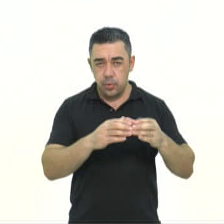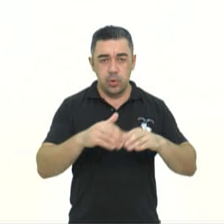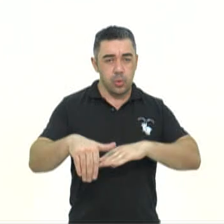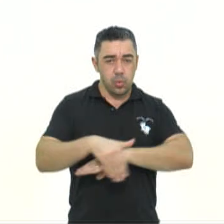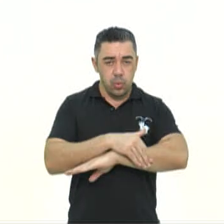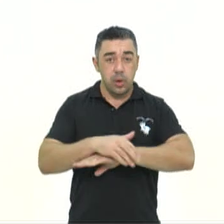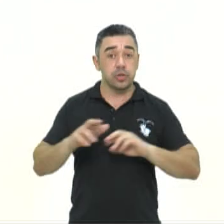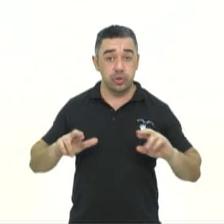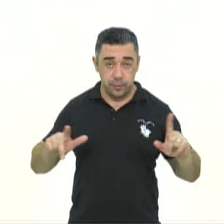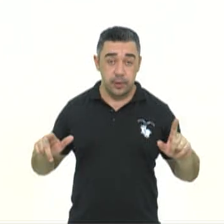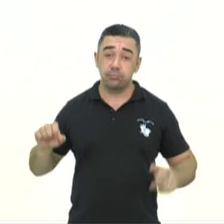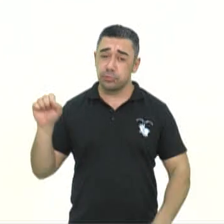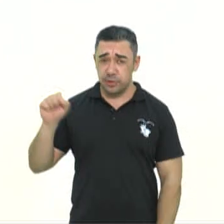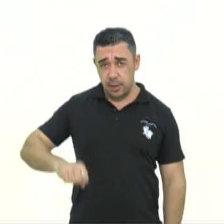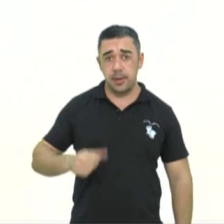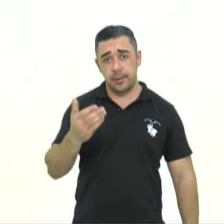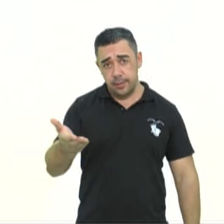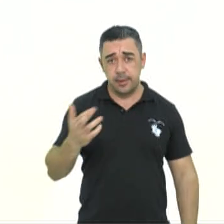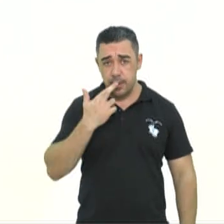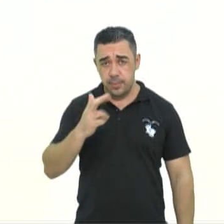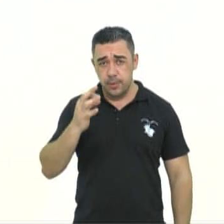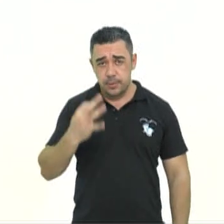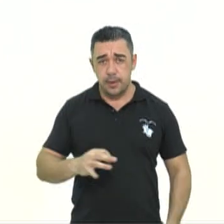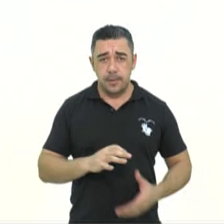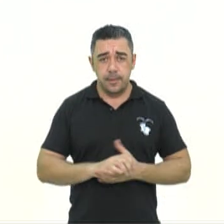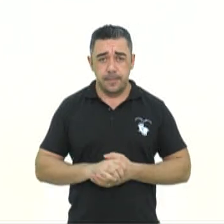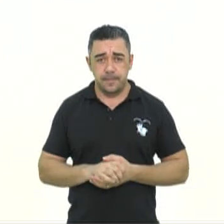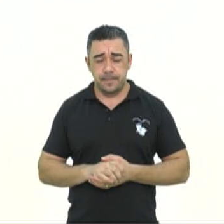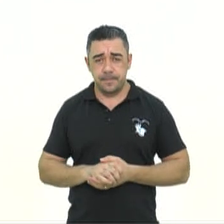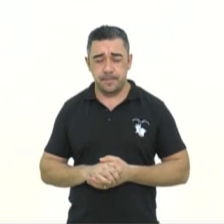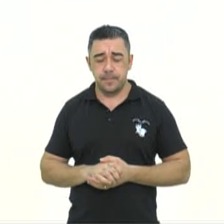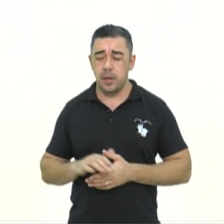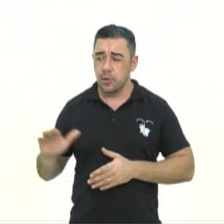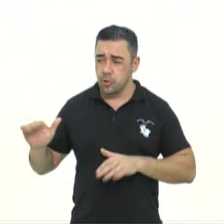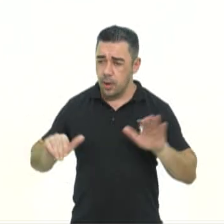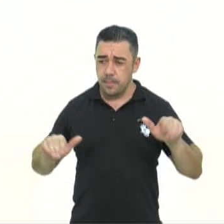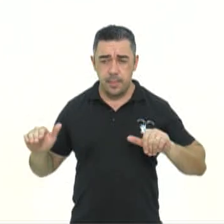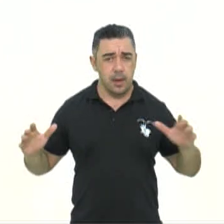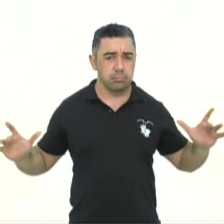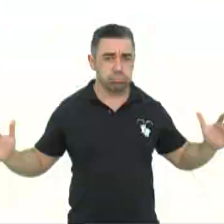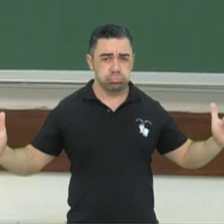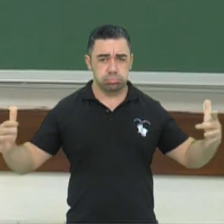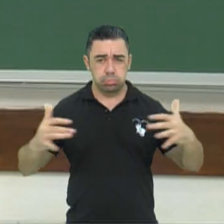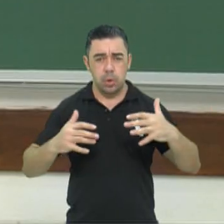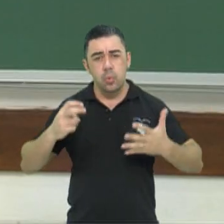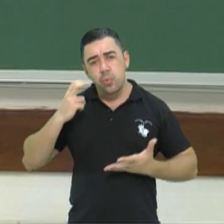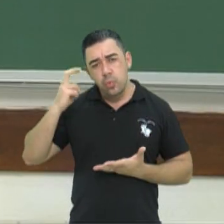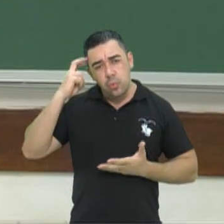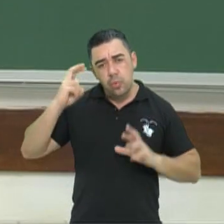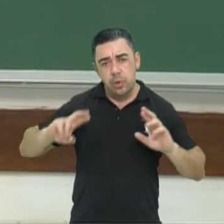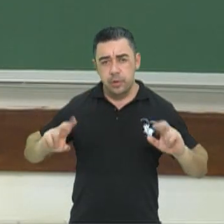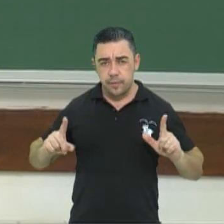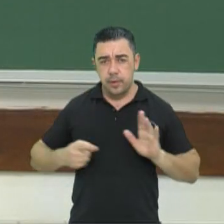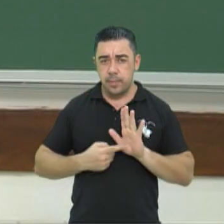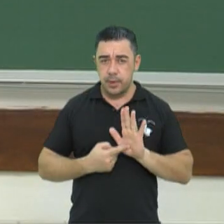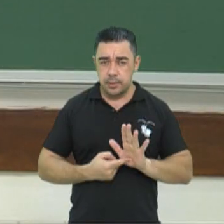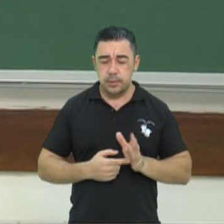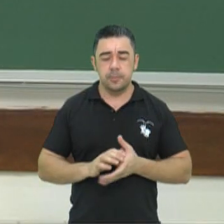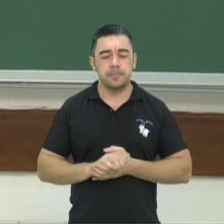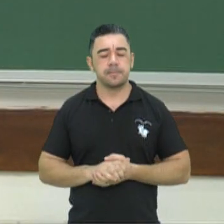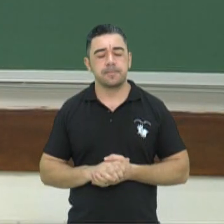estilos diferentes. Sim, acredito que seja essa, né? Juntar culturas diferentes dentro de uma apresentação